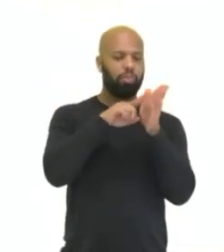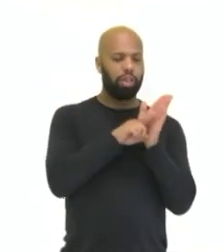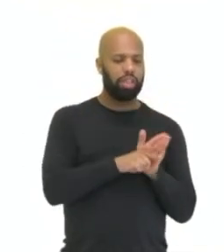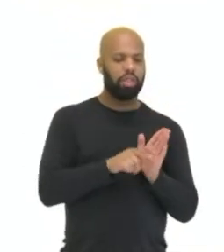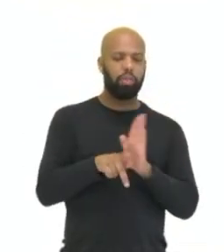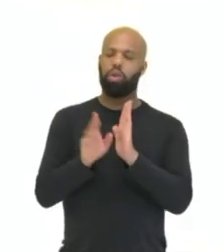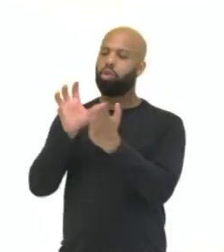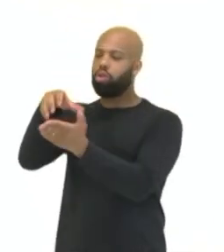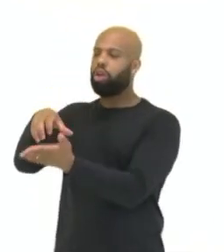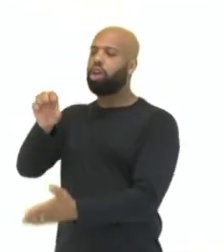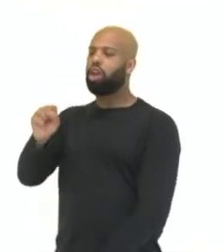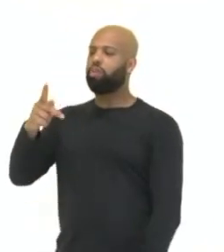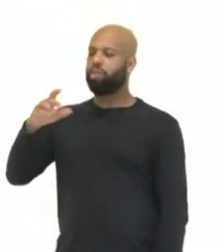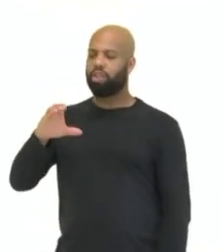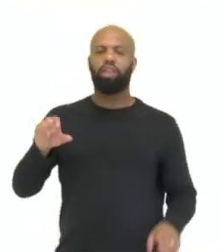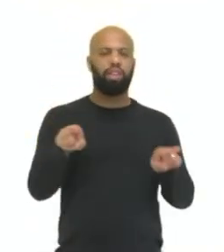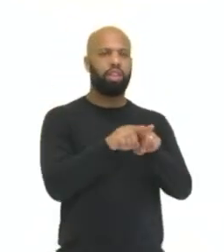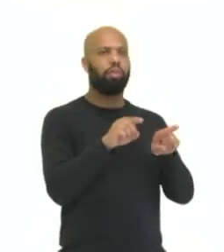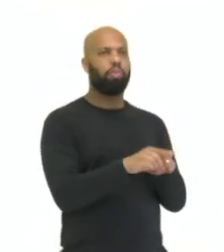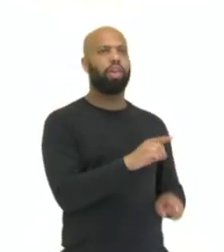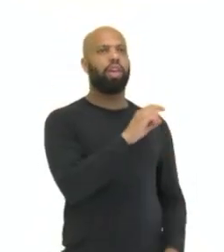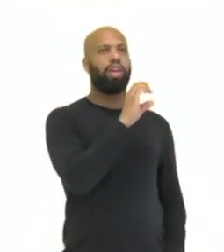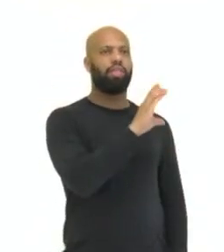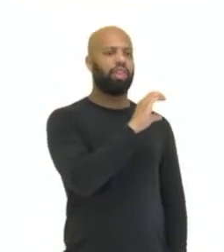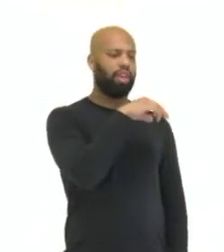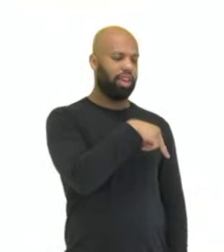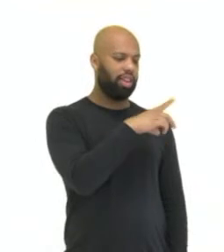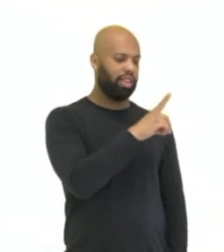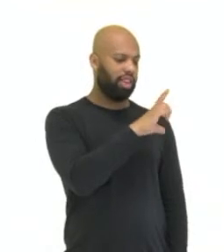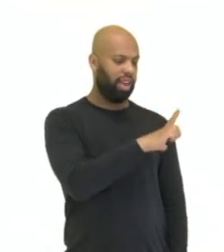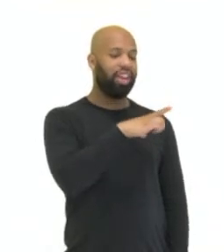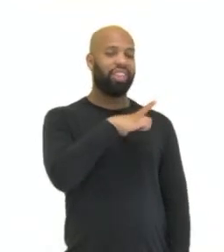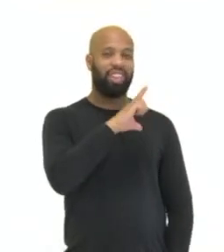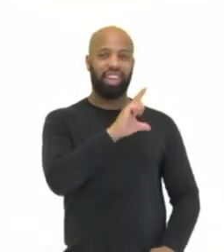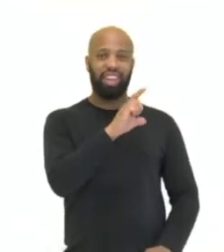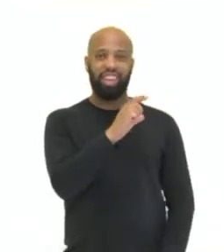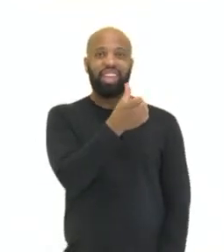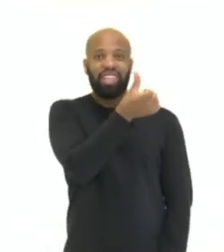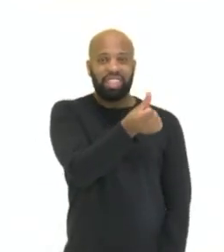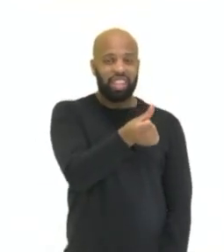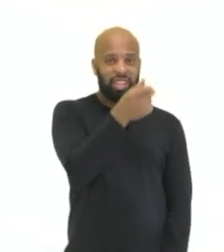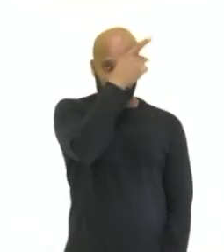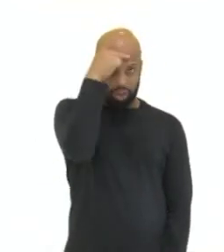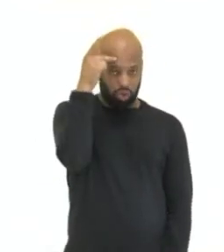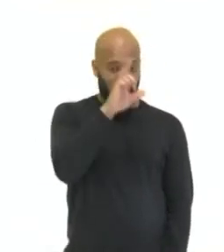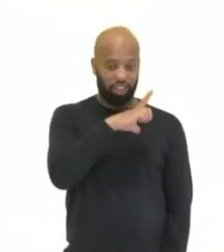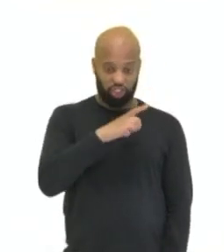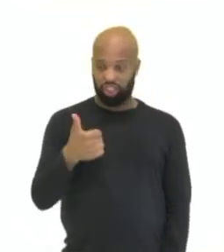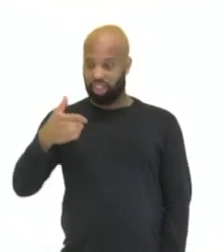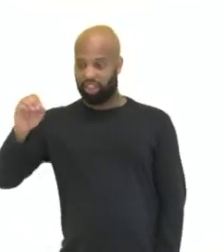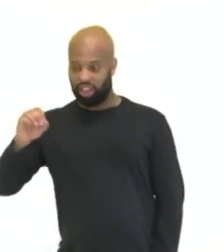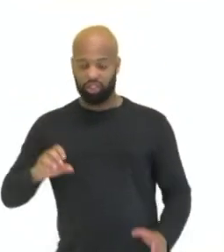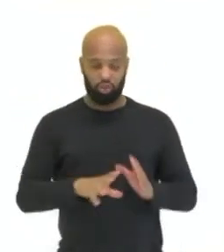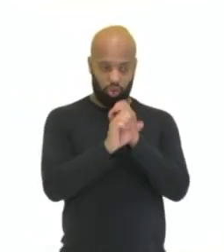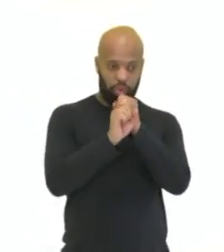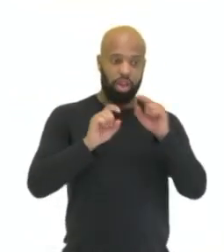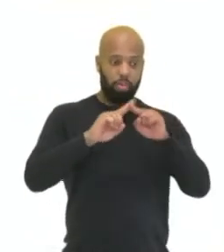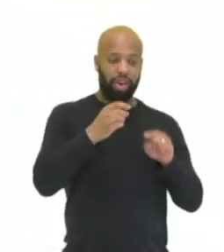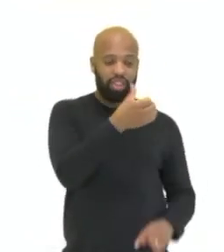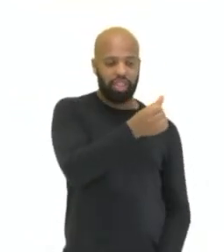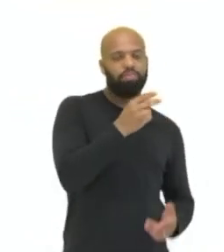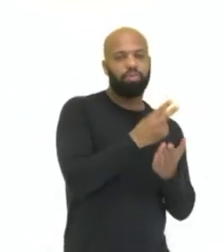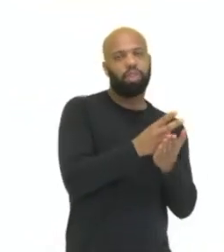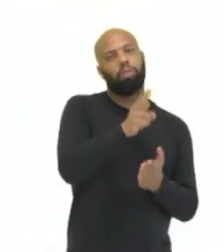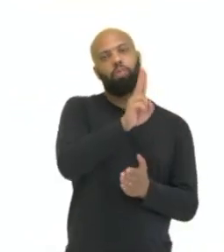e da CNDL mostrou que 6 em cada 10 brasileiros fizeram compras por impulso usando o crédito